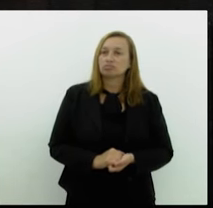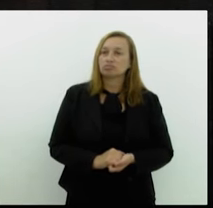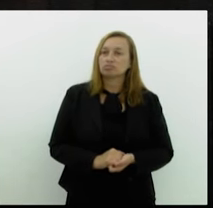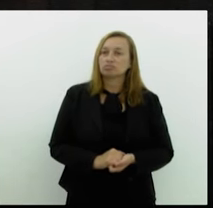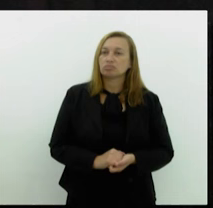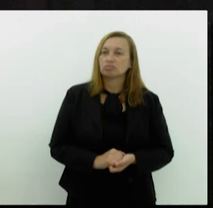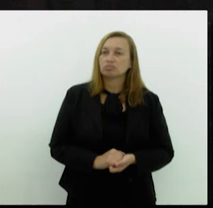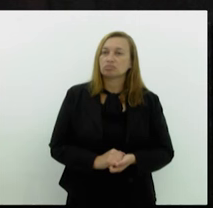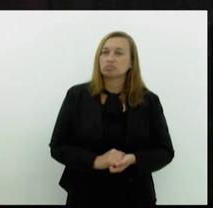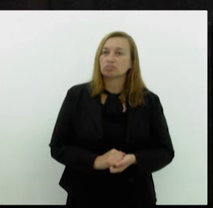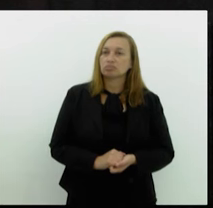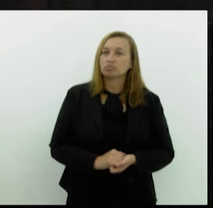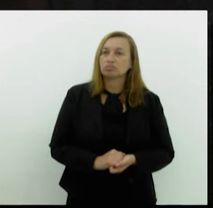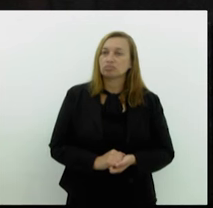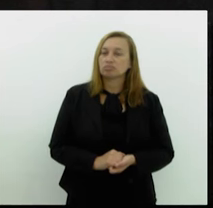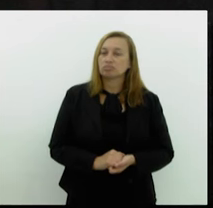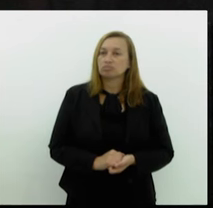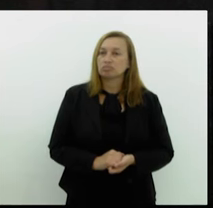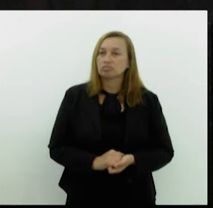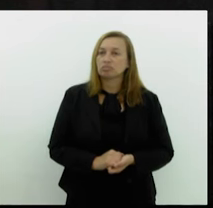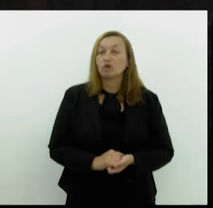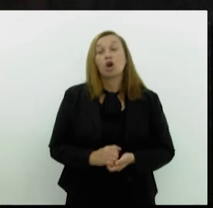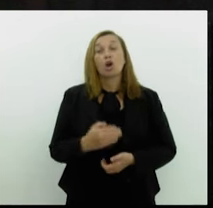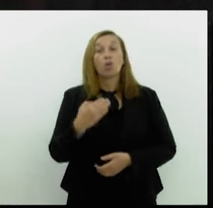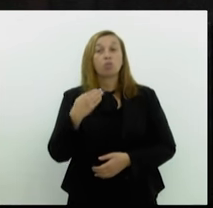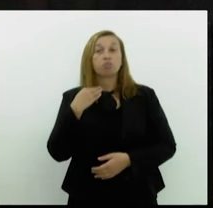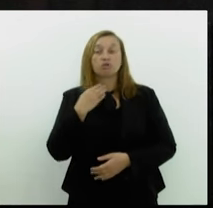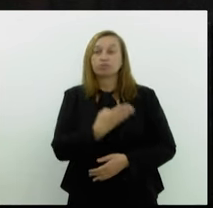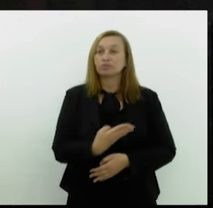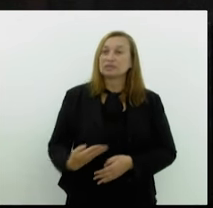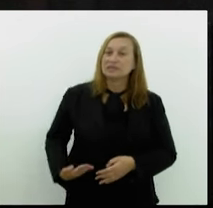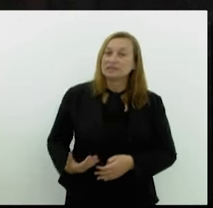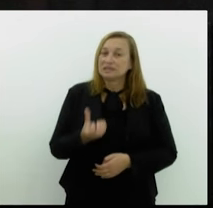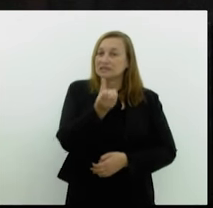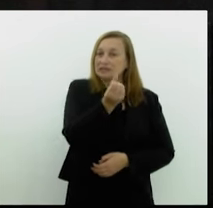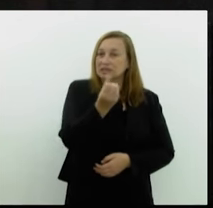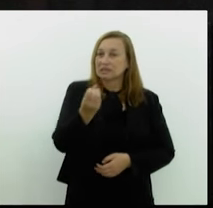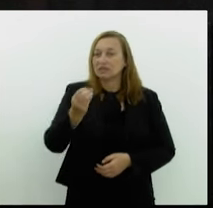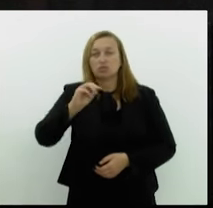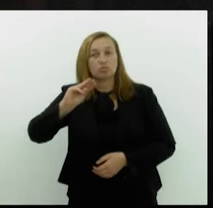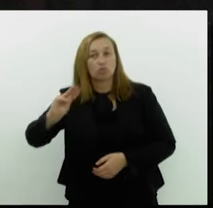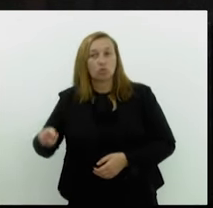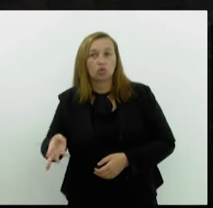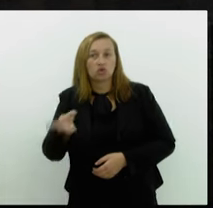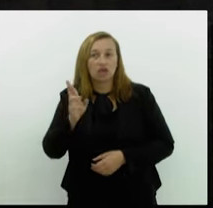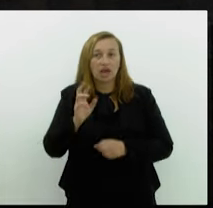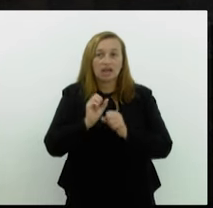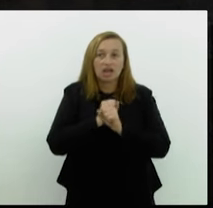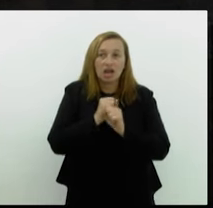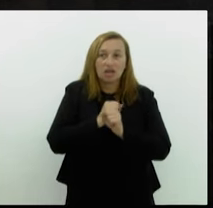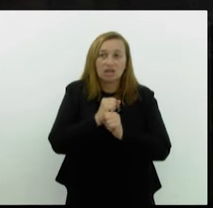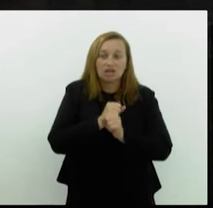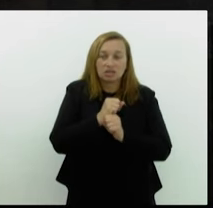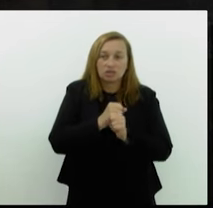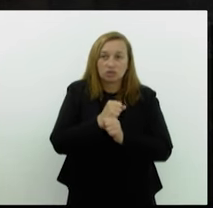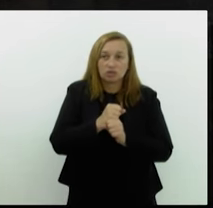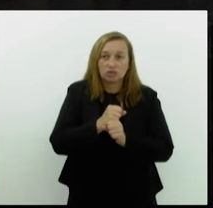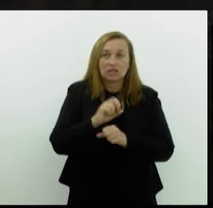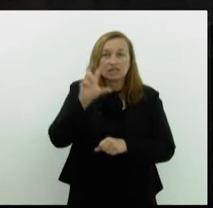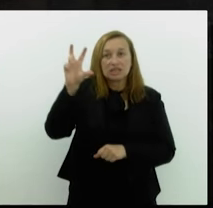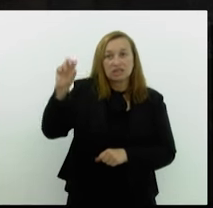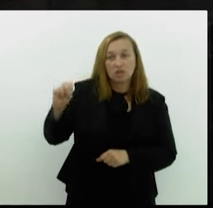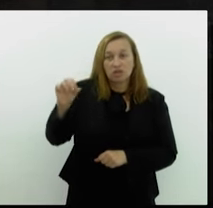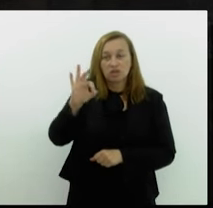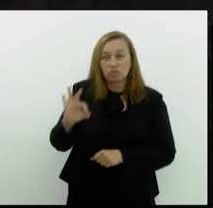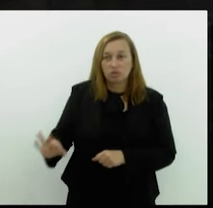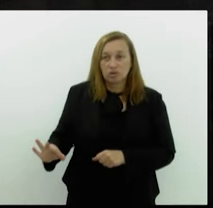render aos cofres públicos algo como 600 milhões de reais por ano, sendo